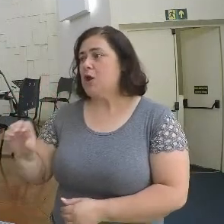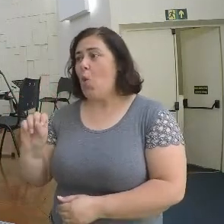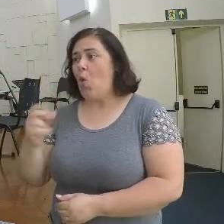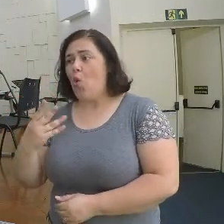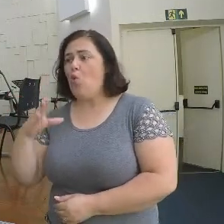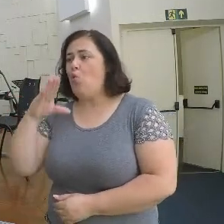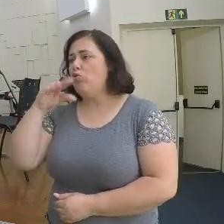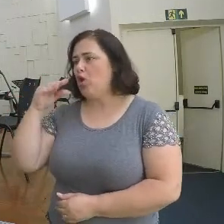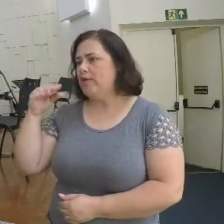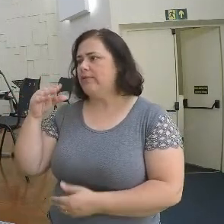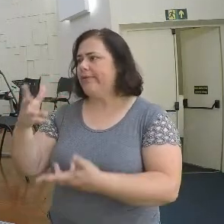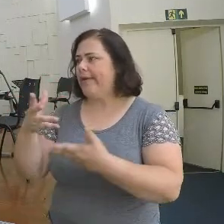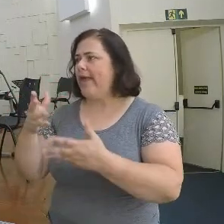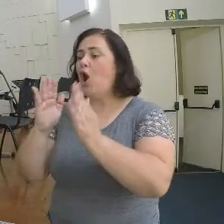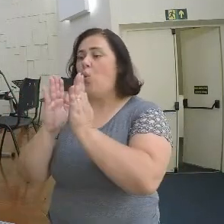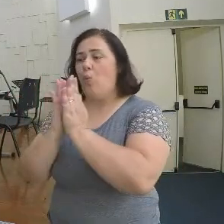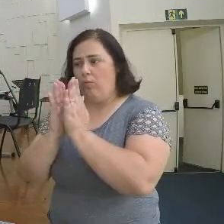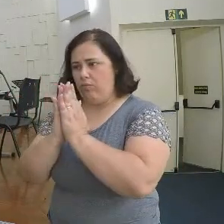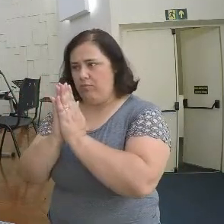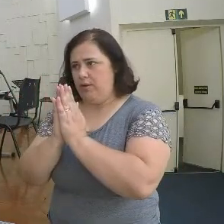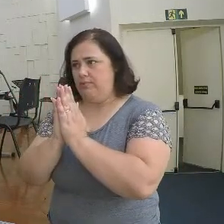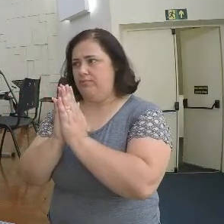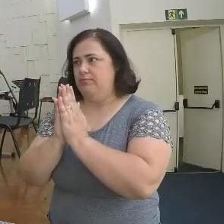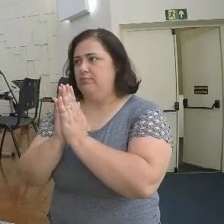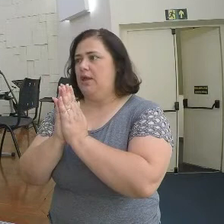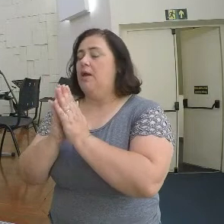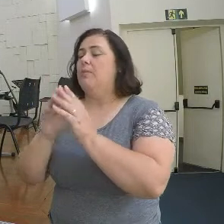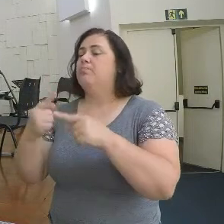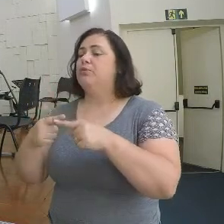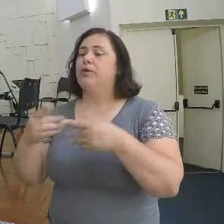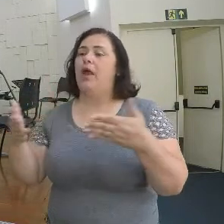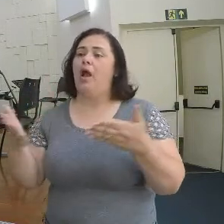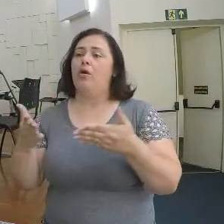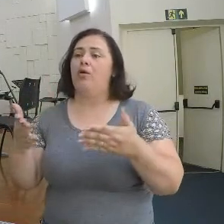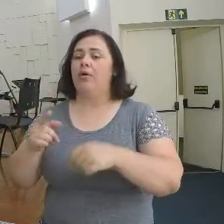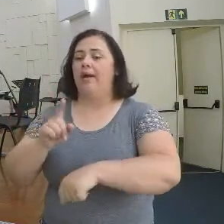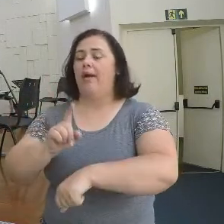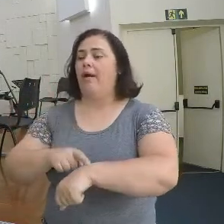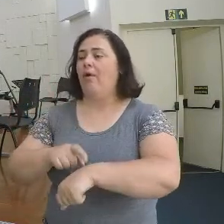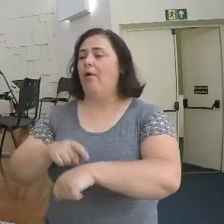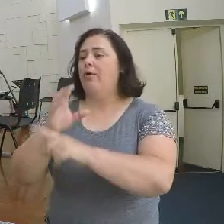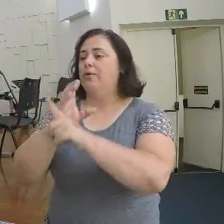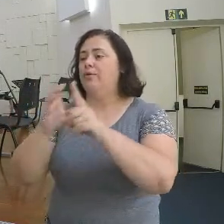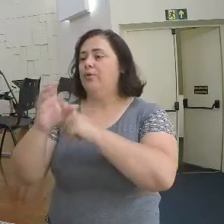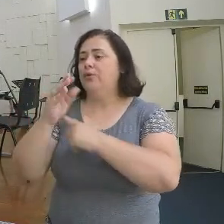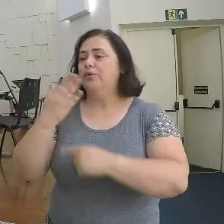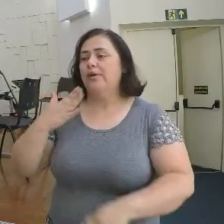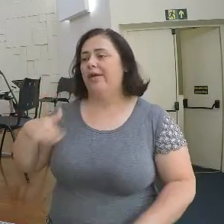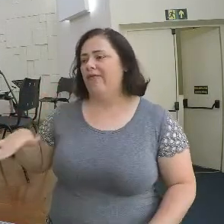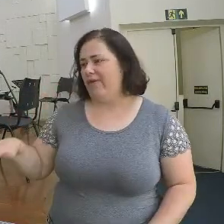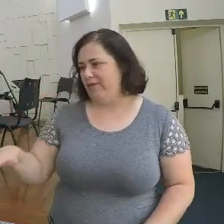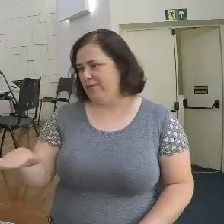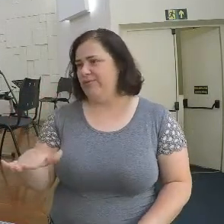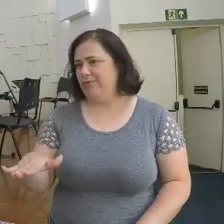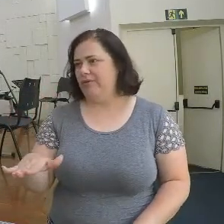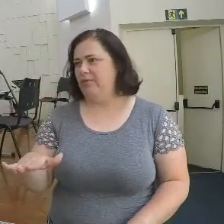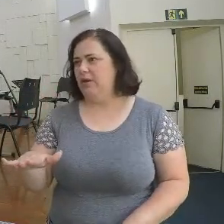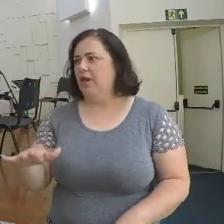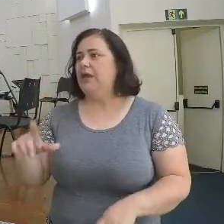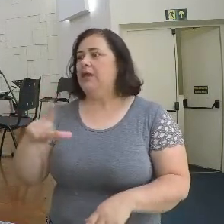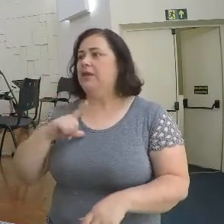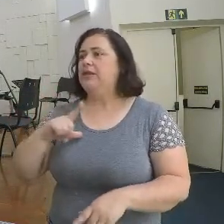isso, as demais crianças poderão seguir as professoras do Ministério Infantil e professores que já estão